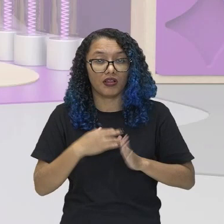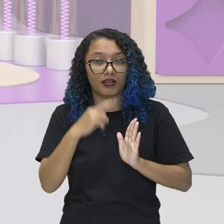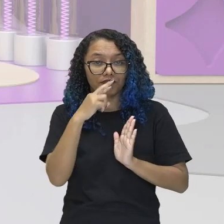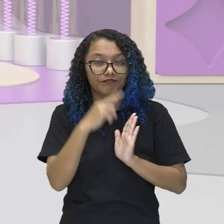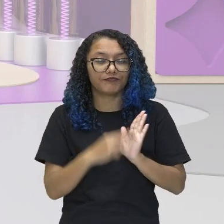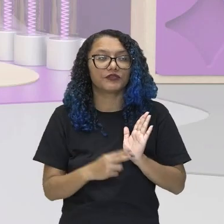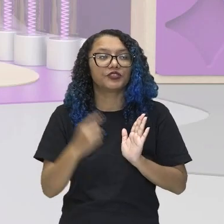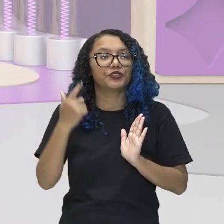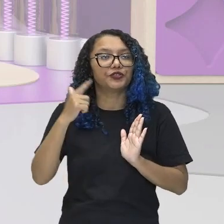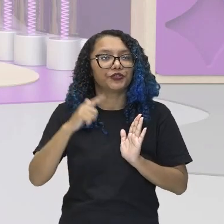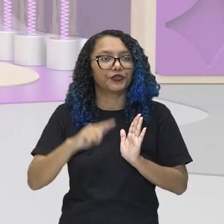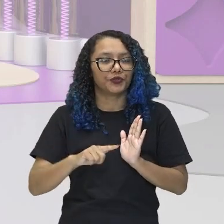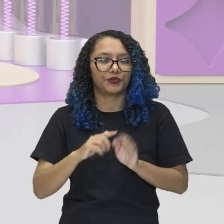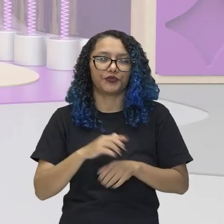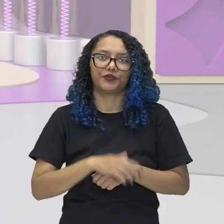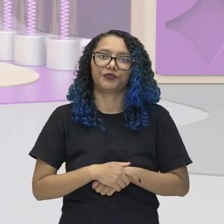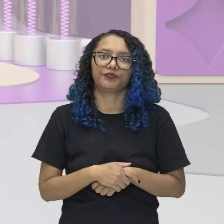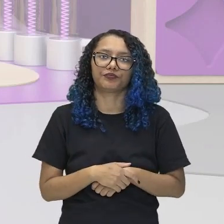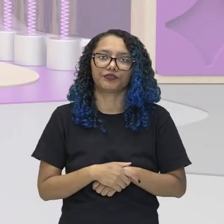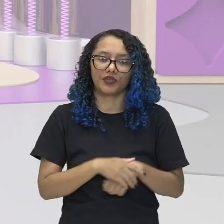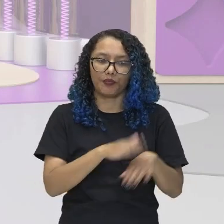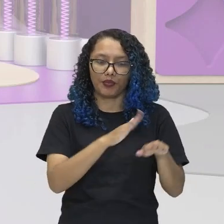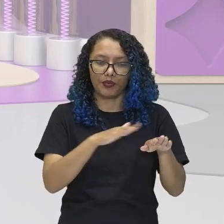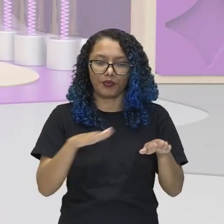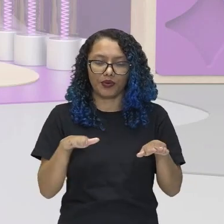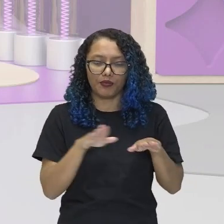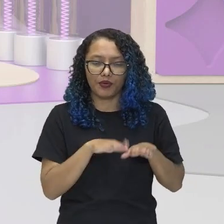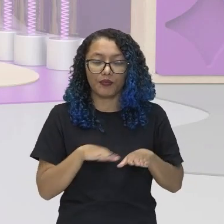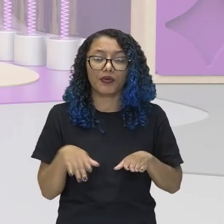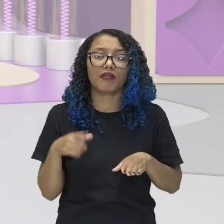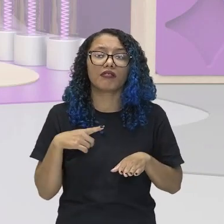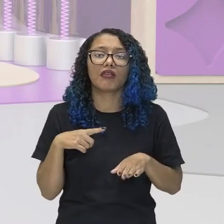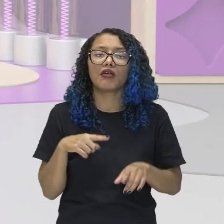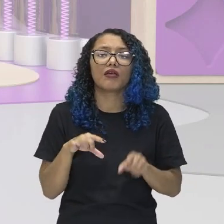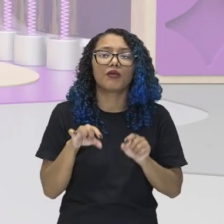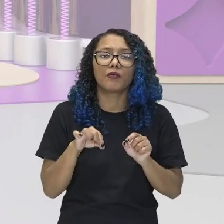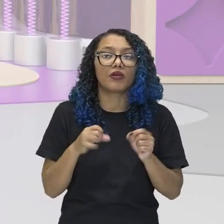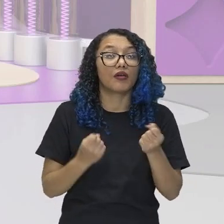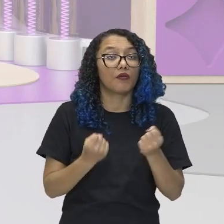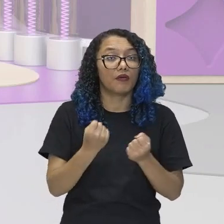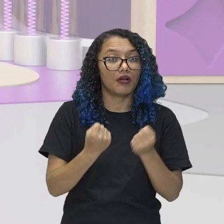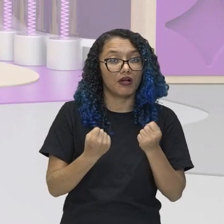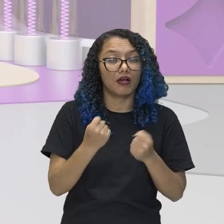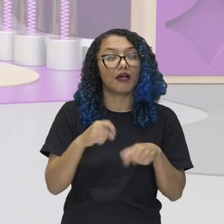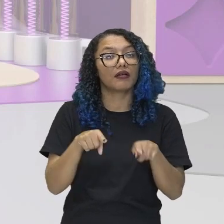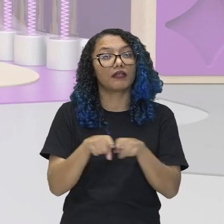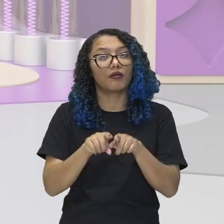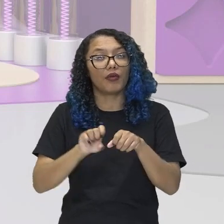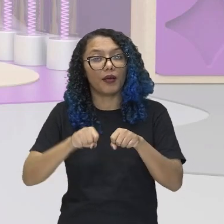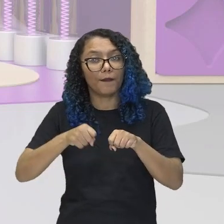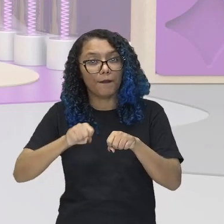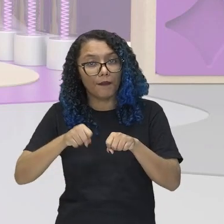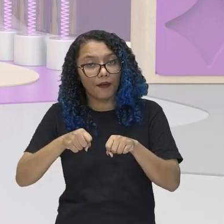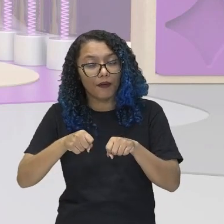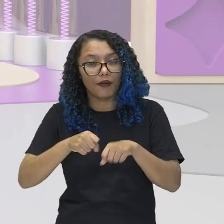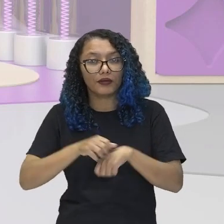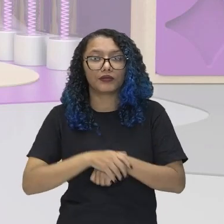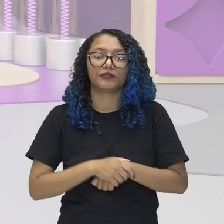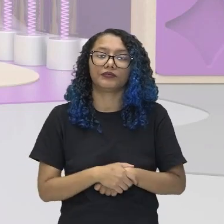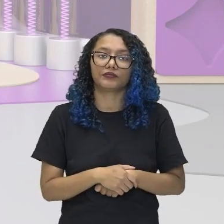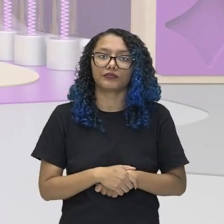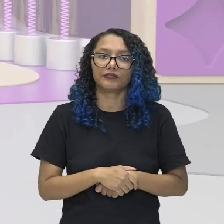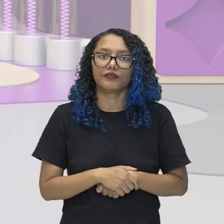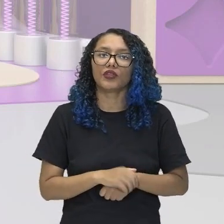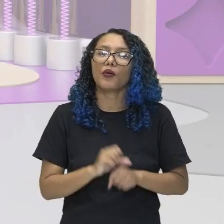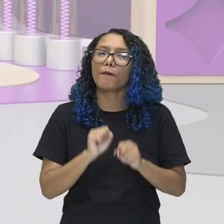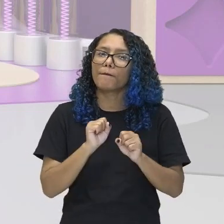um estacionamento, havia carros e motocicletas. Olha lá, portanto, eu já posso fazer a transcodificação,